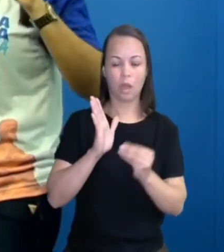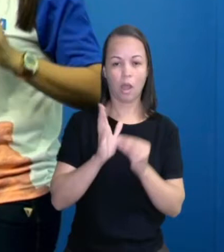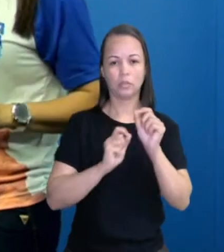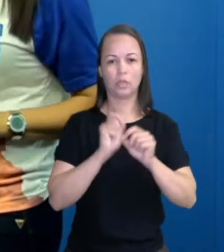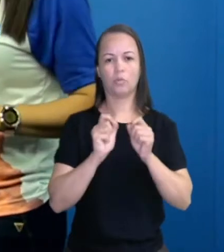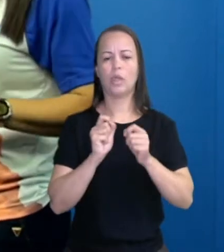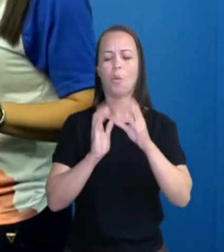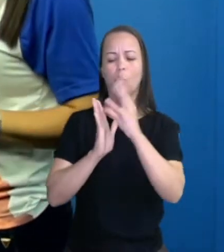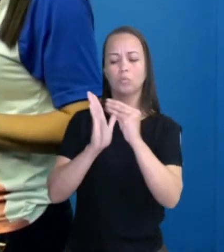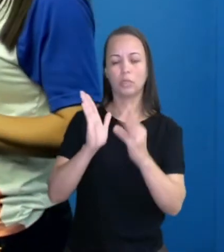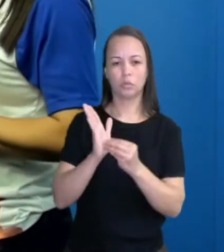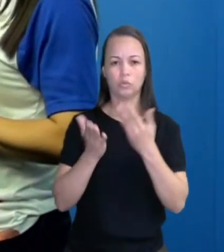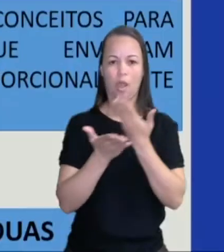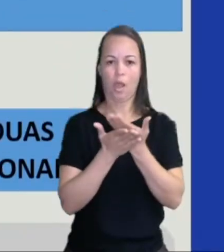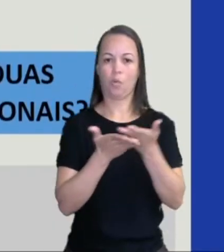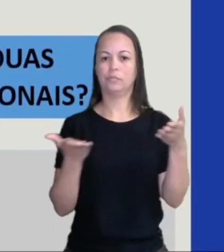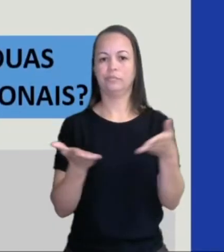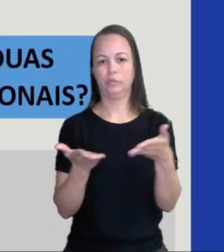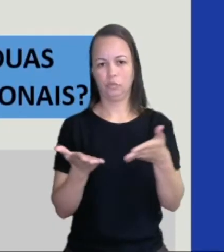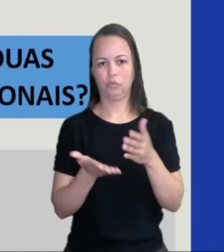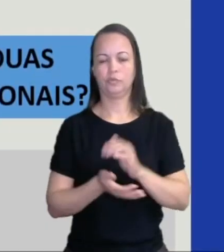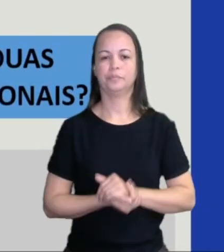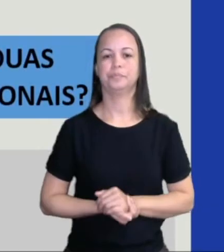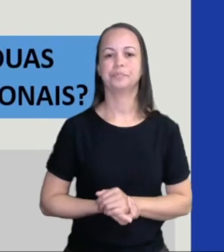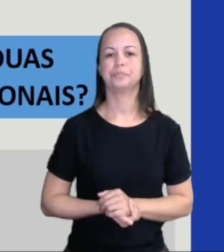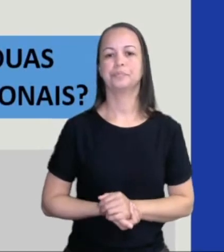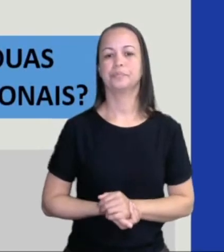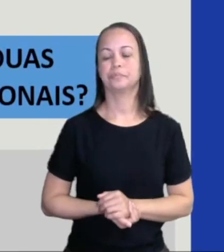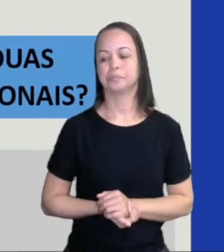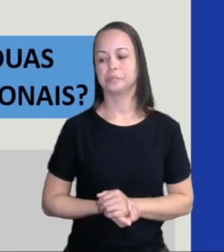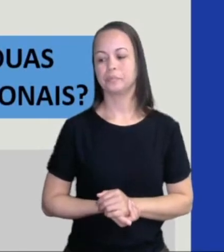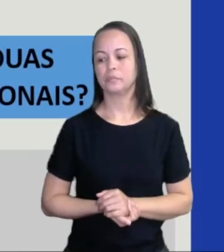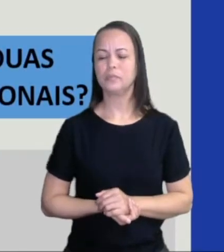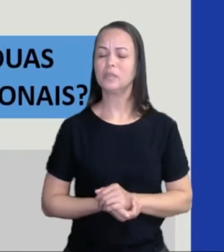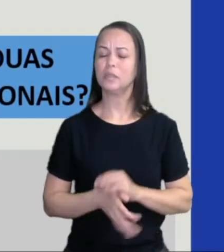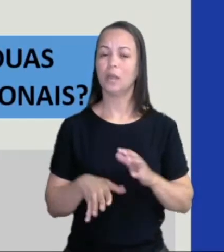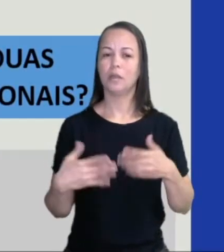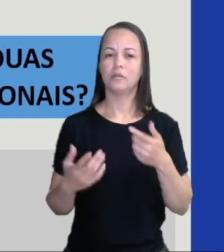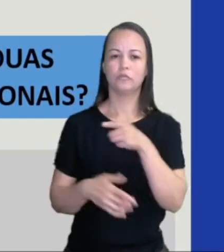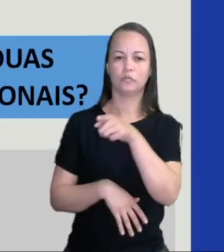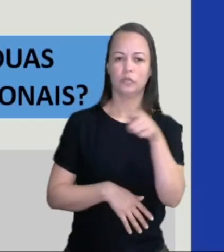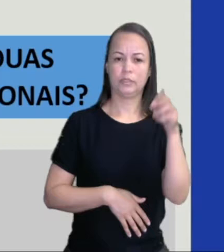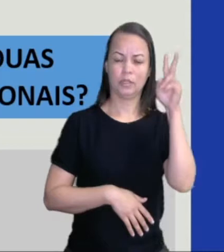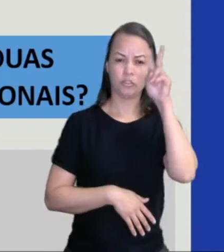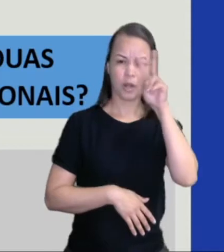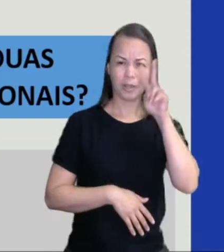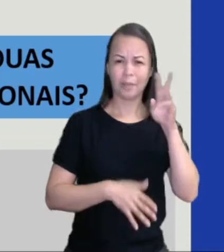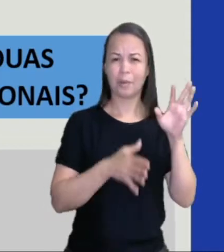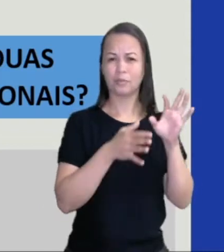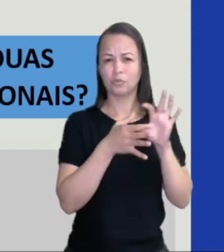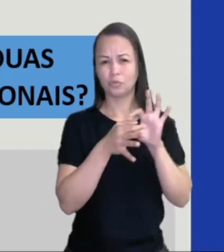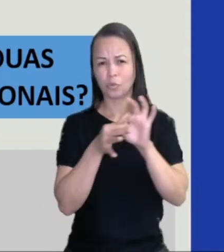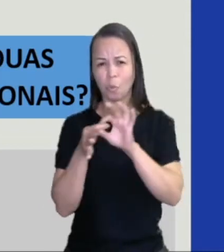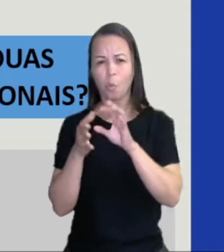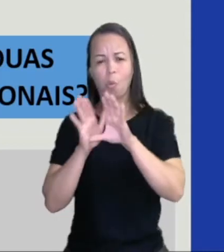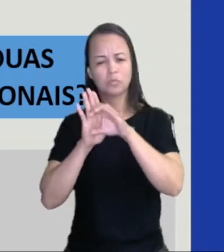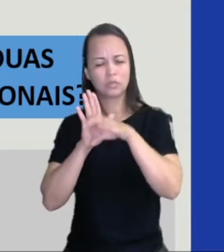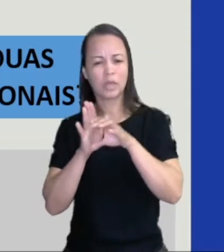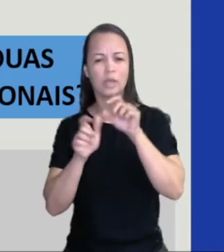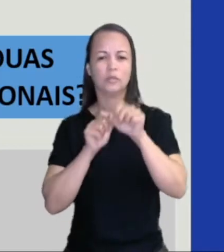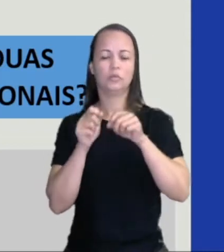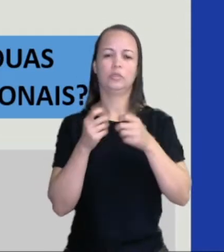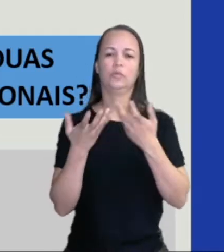objetivo, o conteúdo aí para a aula de hoje. Vamos lá? E aí, vocês lembram desses conceitos? O que é uma grandeza, o que é uma